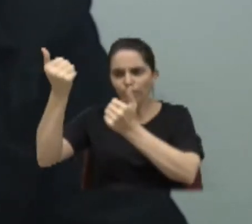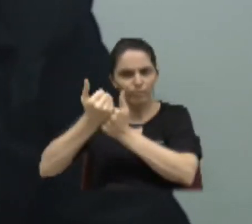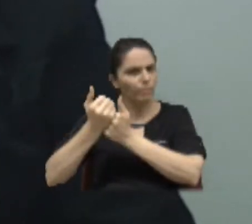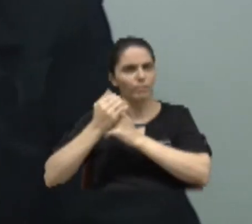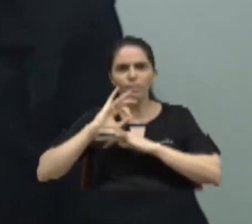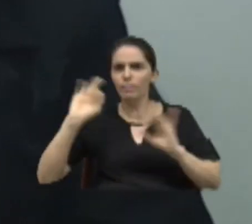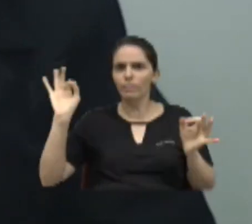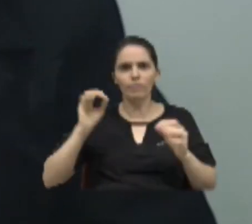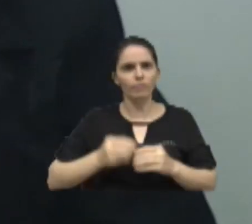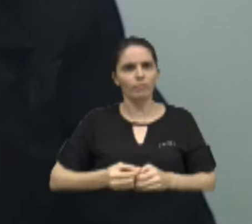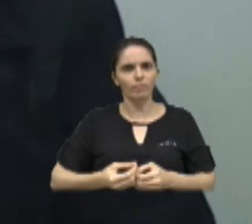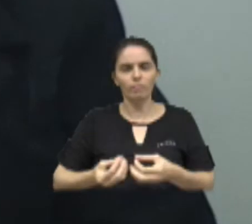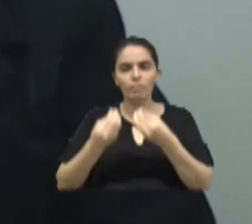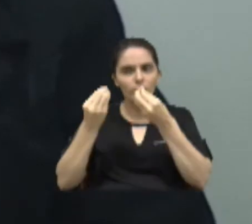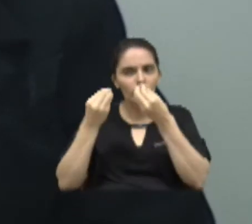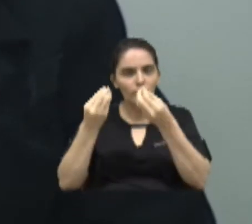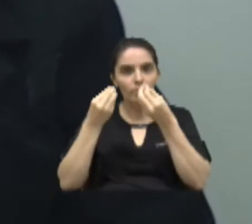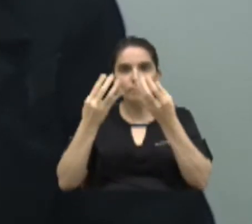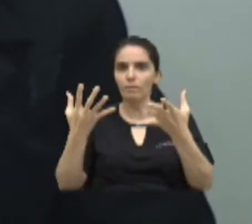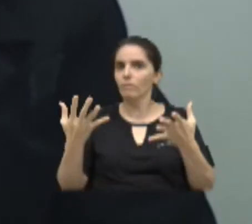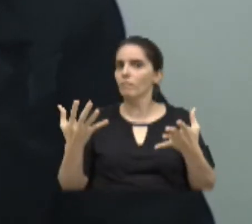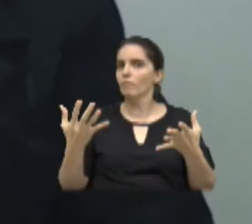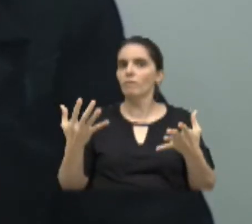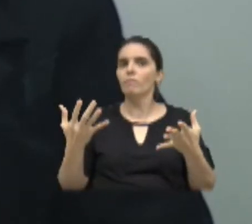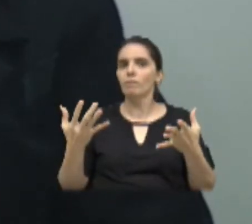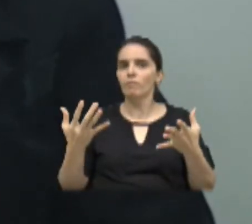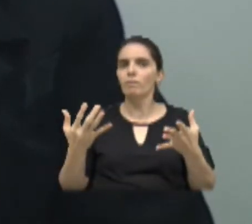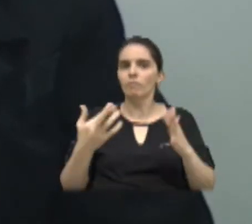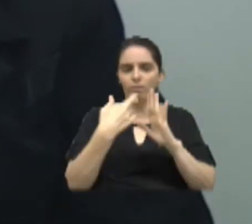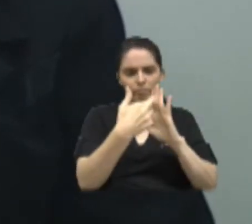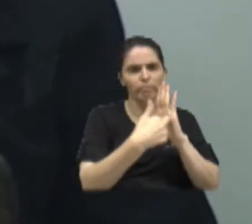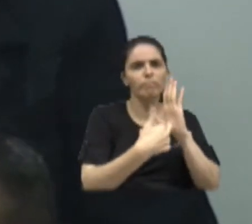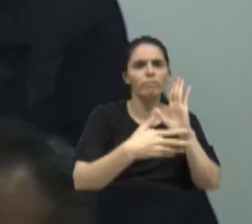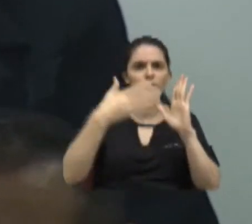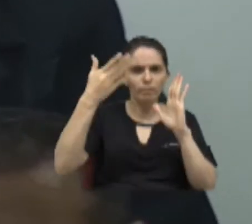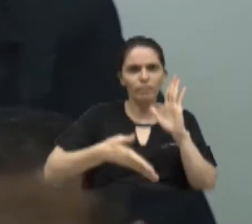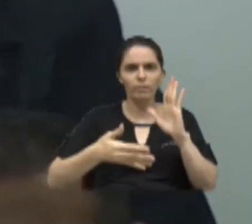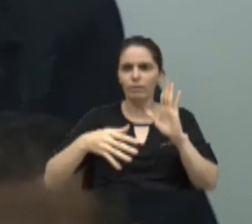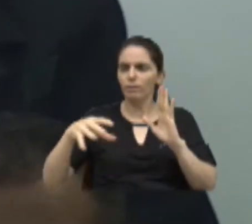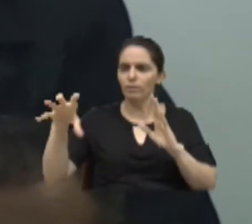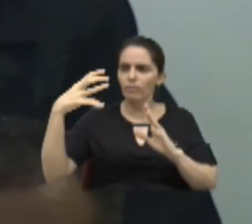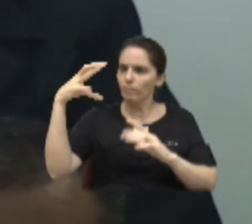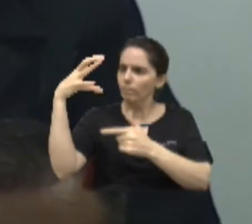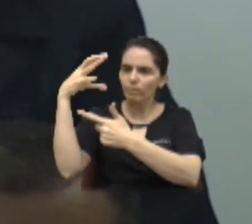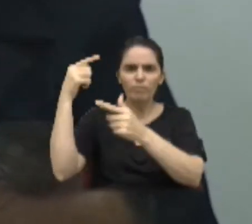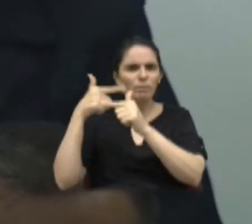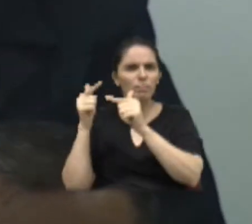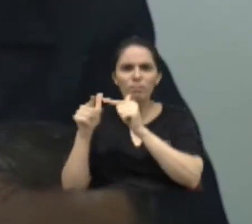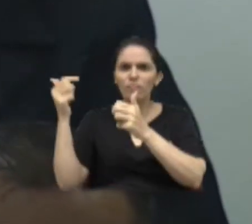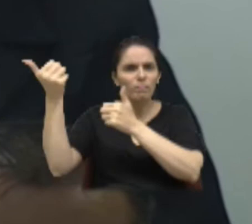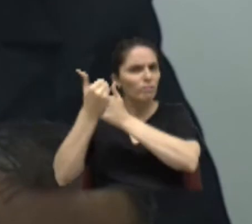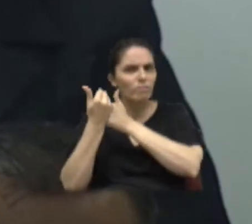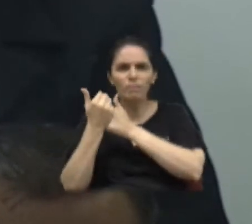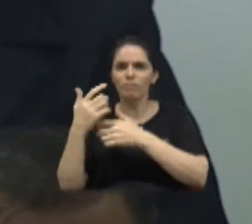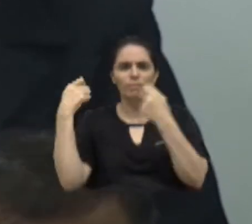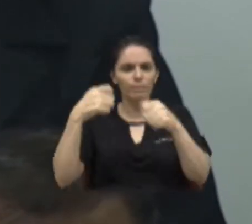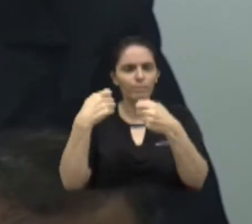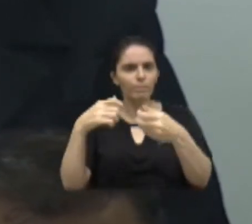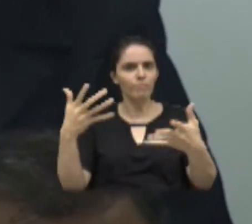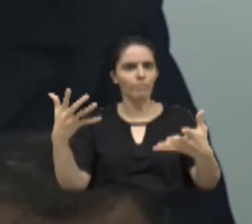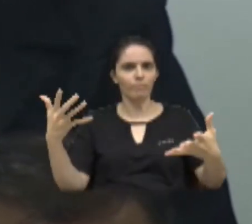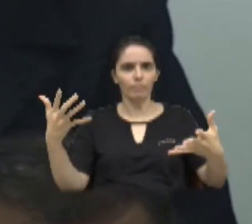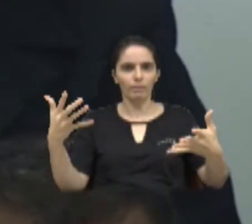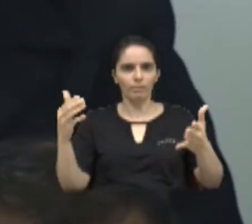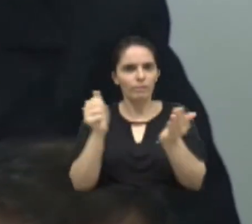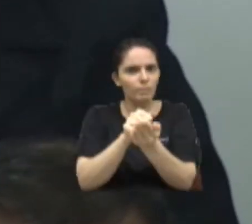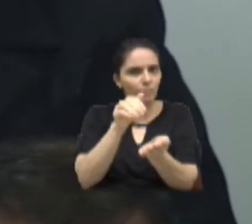outro. Não é possível que isso não está no regime. Em algum lugar isso está escrito. Tira esse radar de lá e põe outro. E aquelas